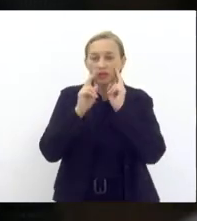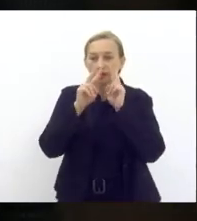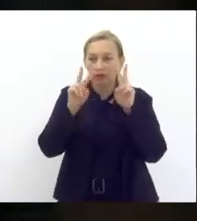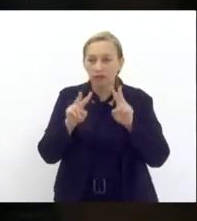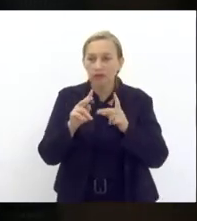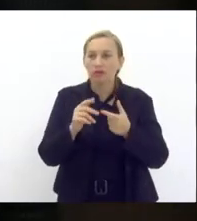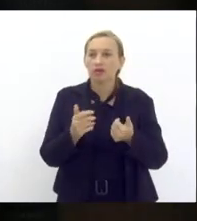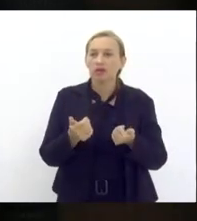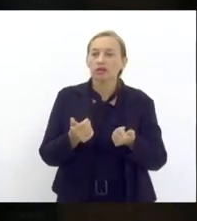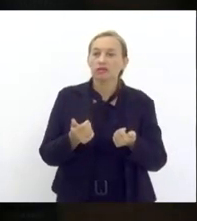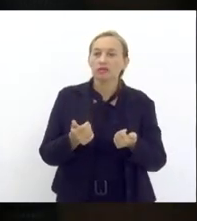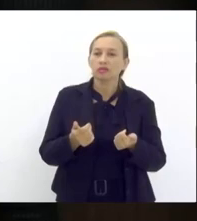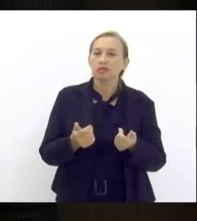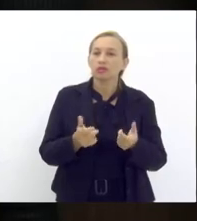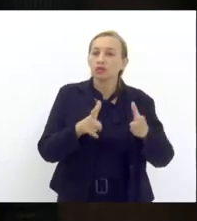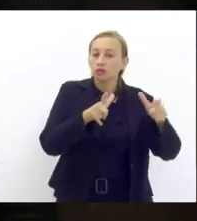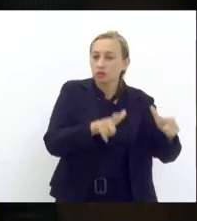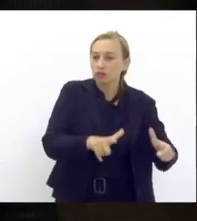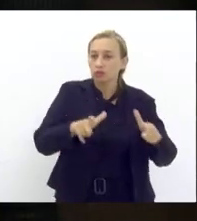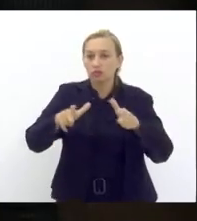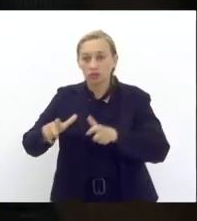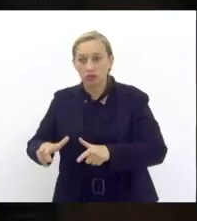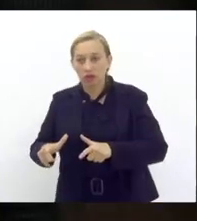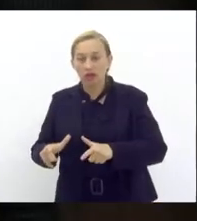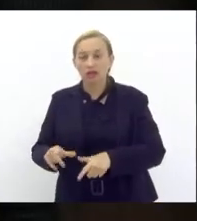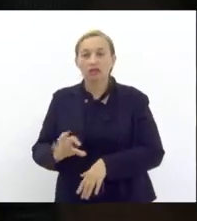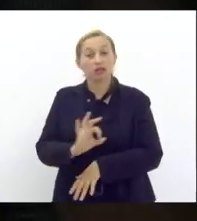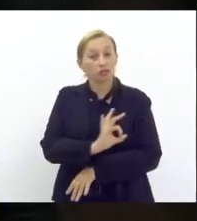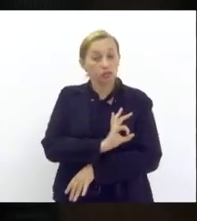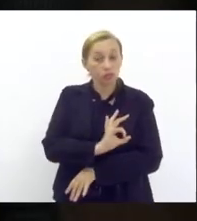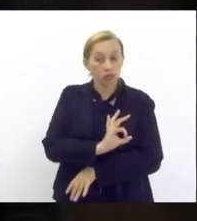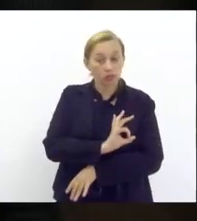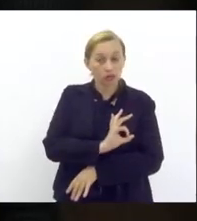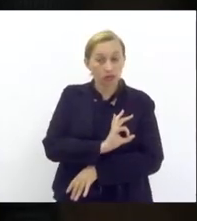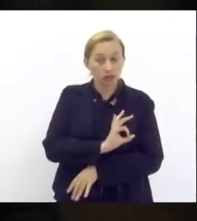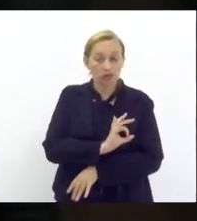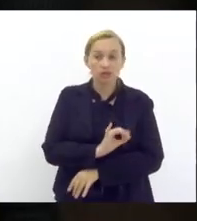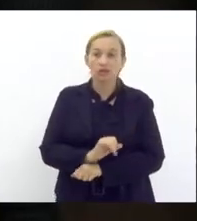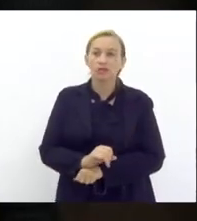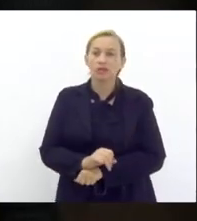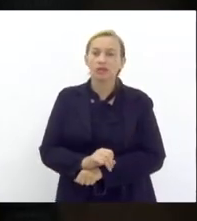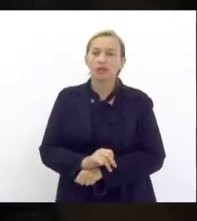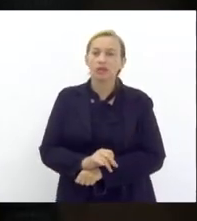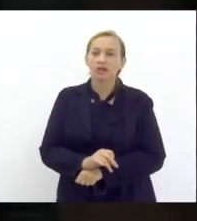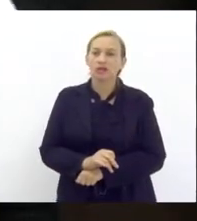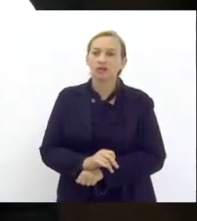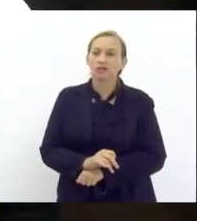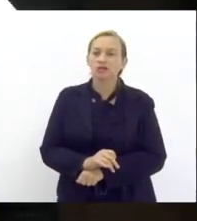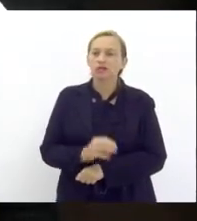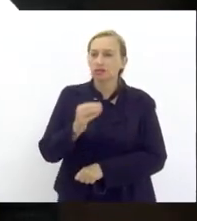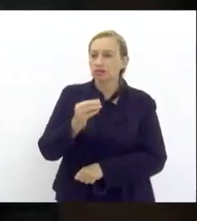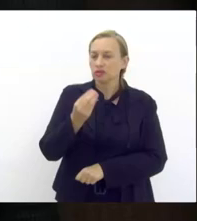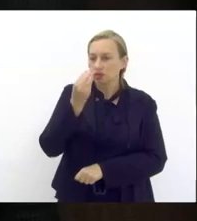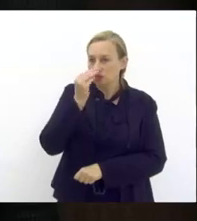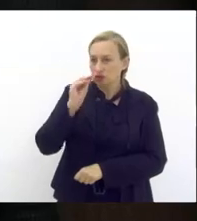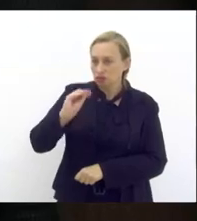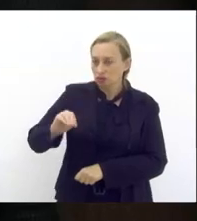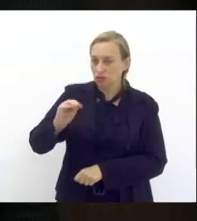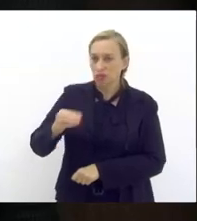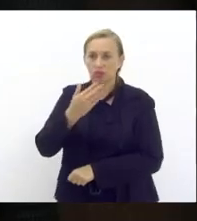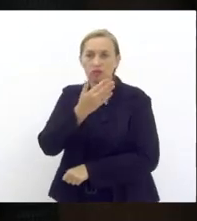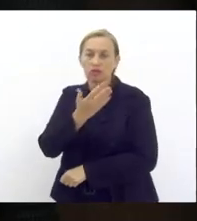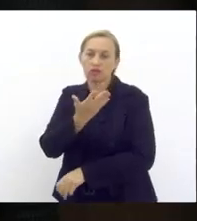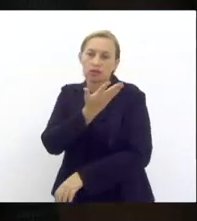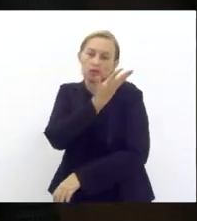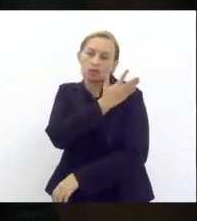lado do estabelecimento e dos agentes públicos que, conforme está escrito aí, discriminem as pessoas por preconceito de